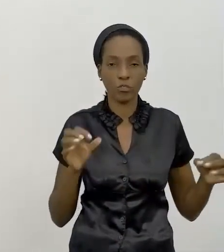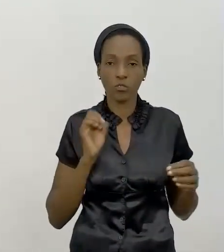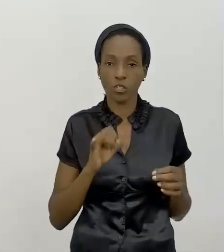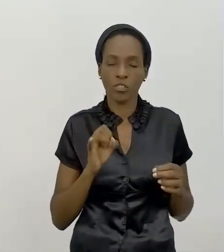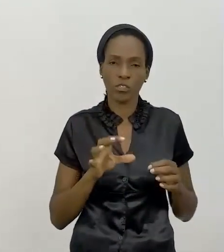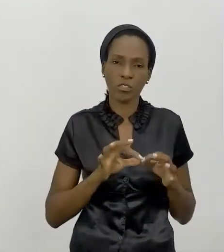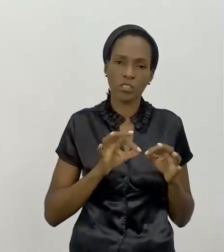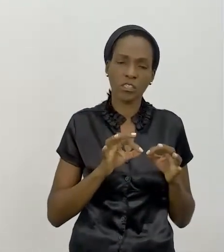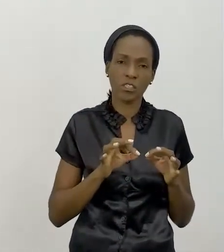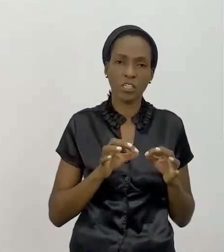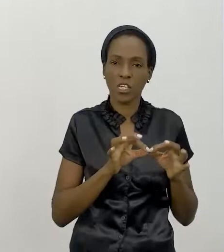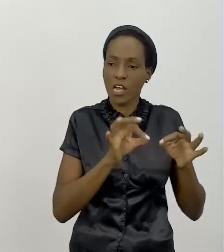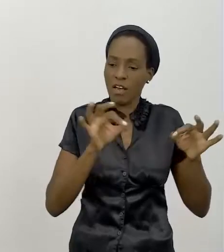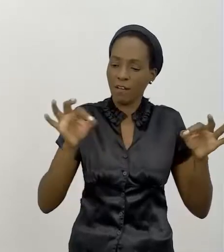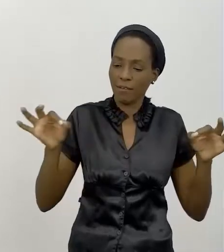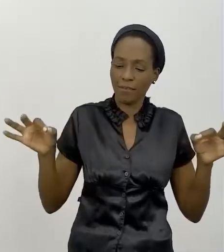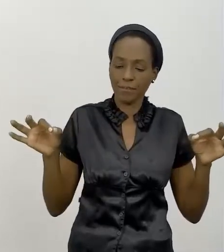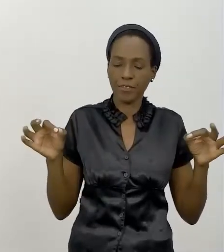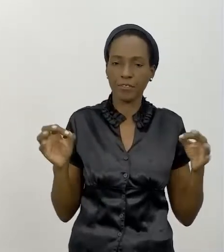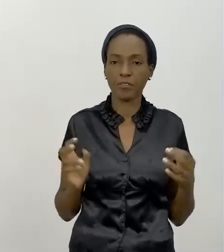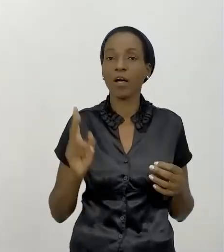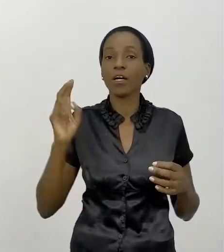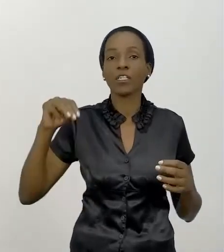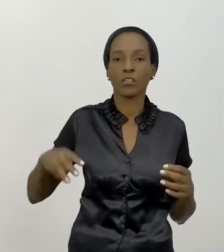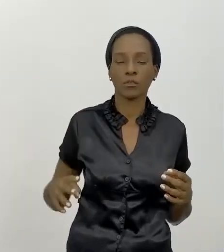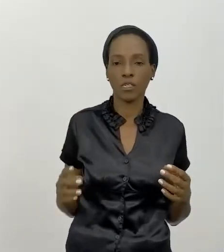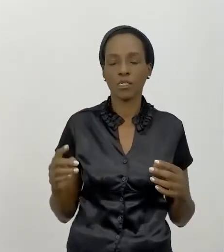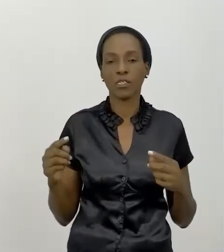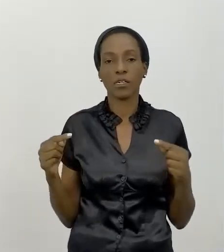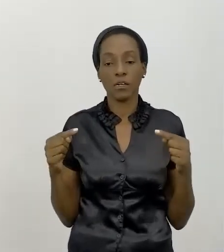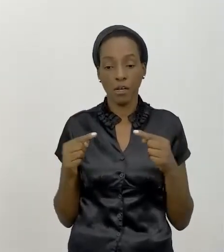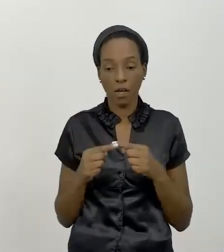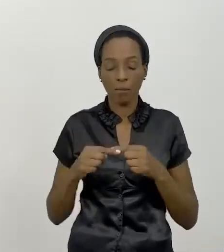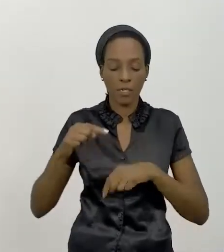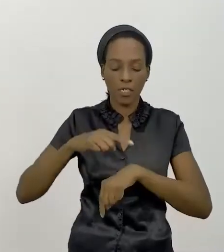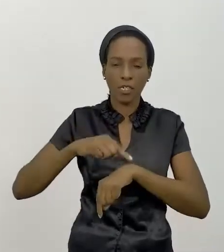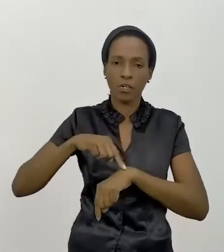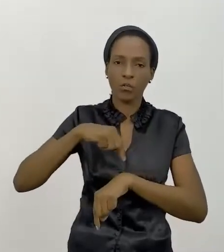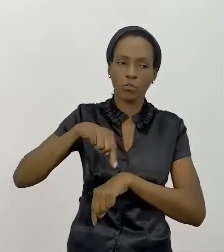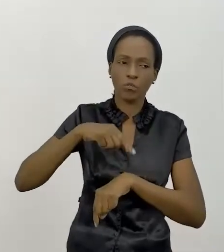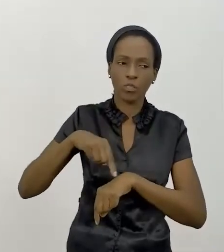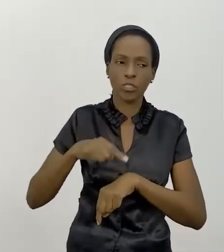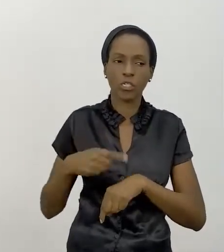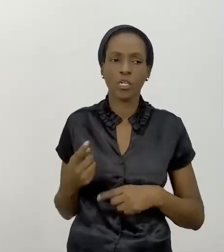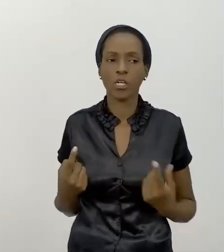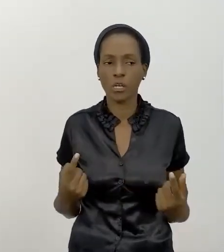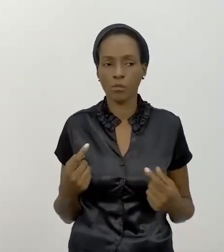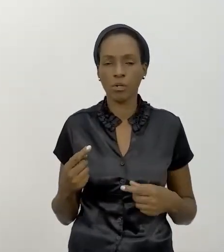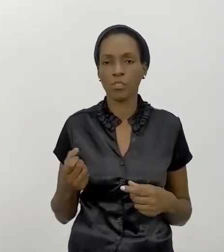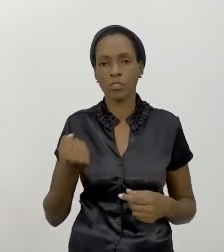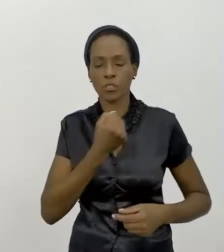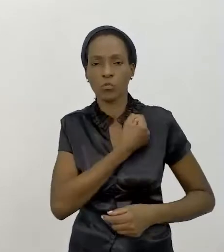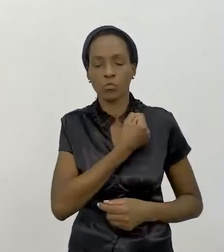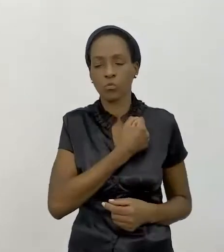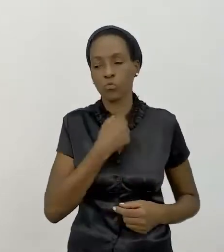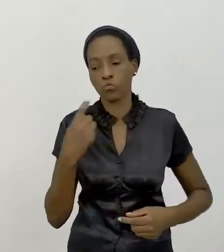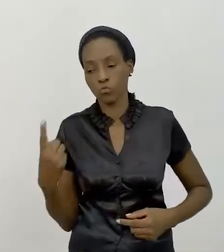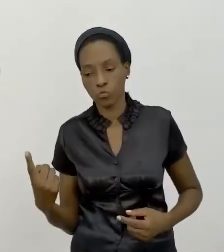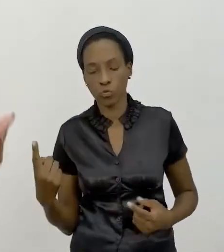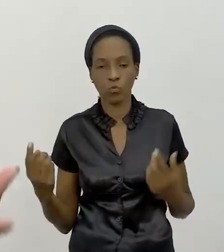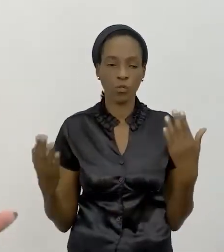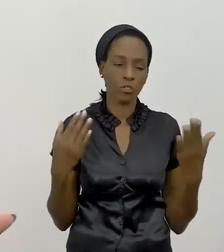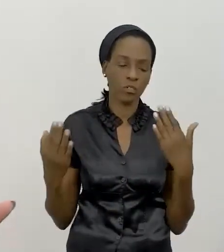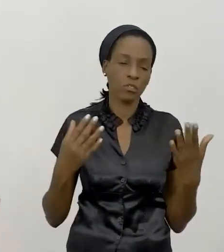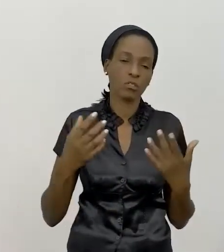distância percorrida, ela é em função do tempo, né? Quanto mais tempo você anda, mais distância você anda, então